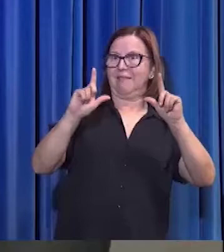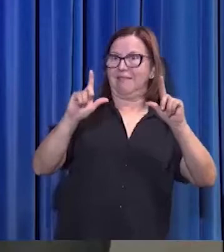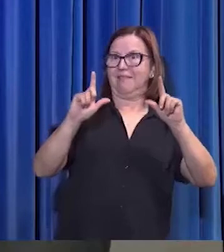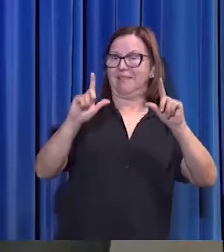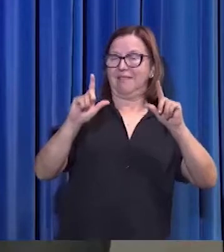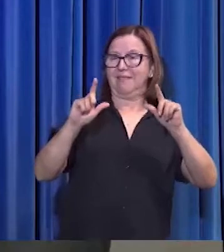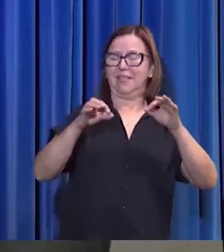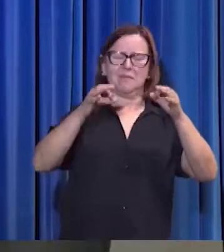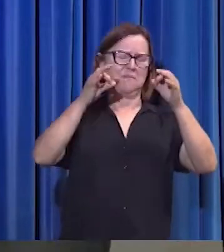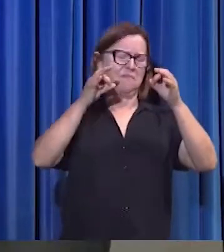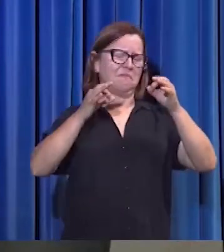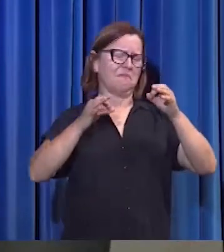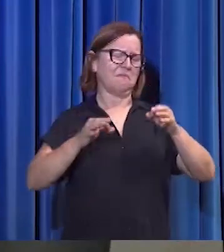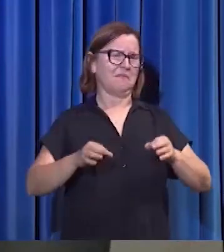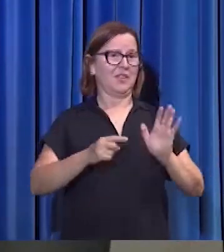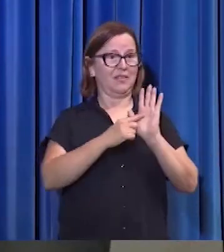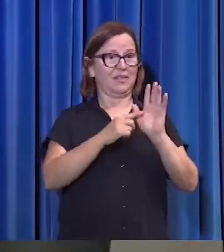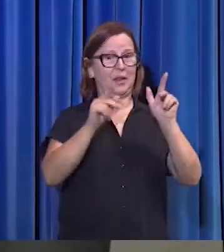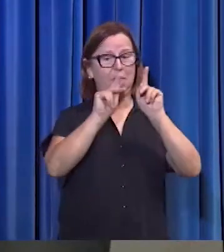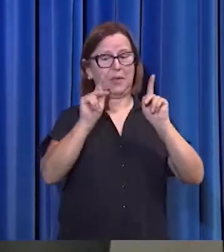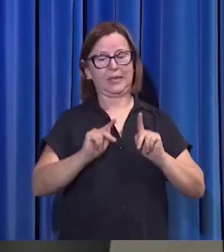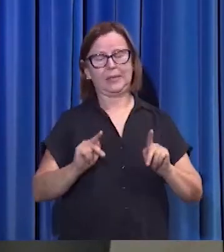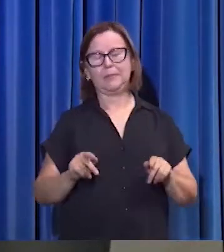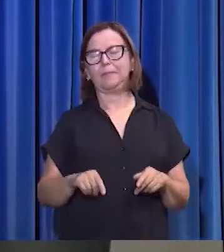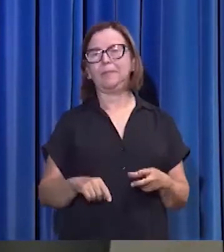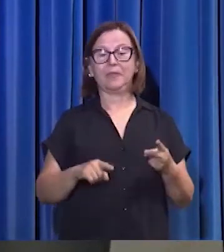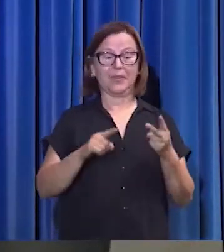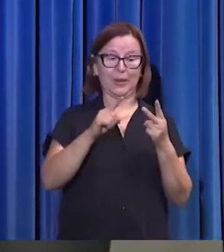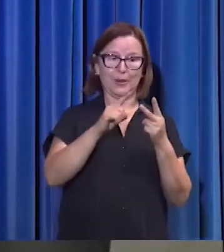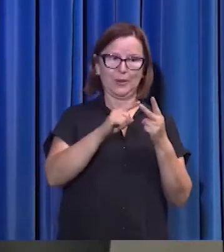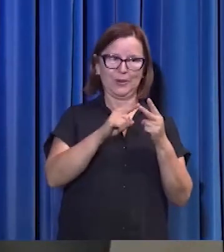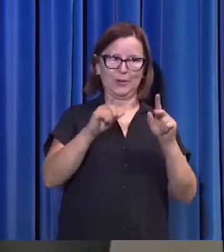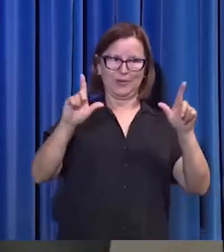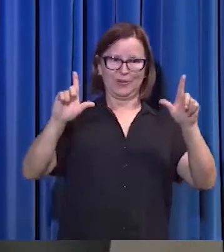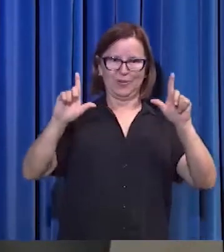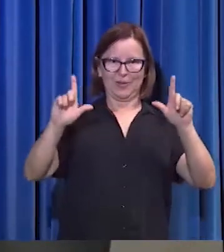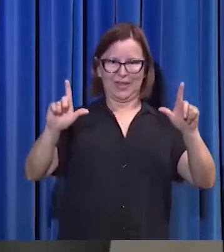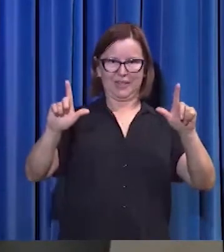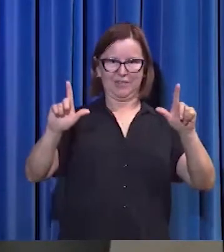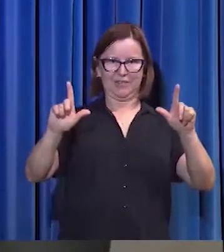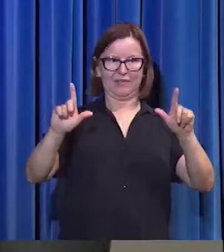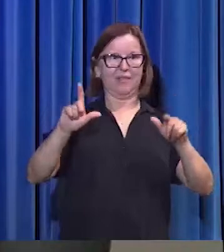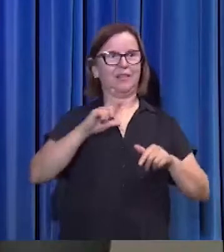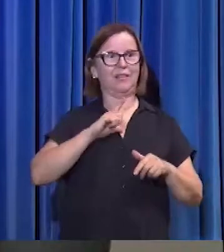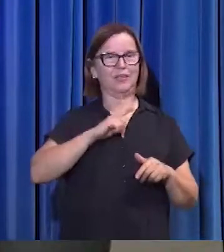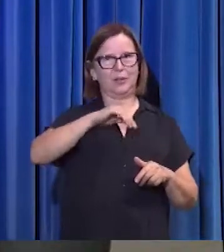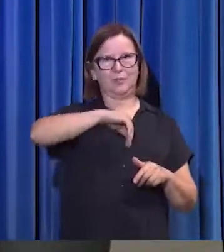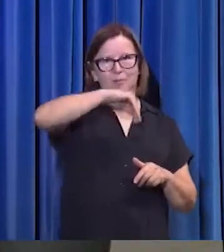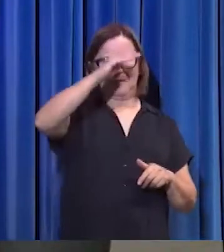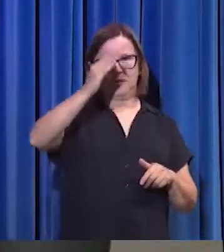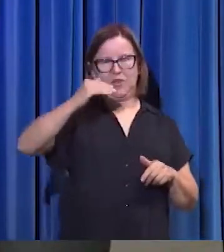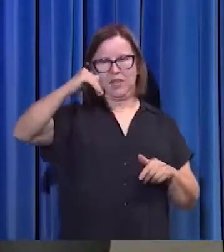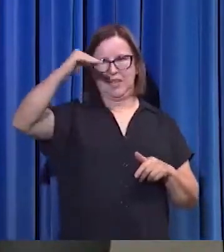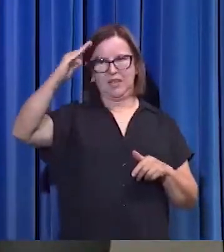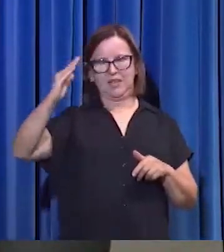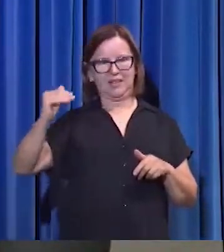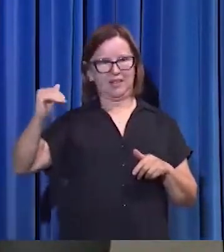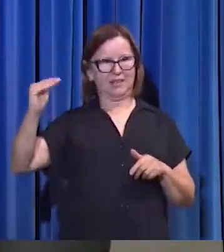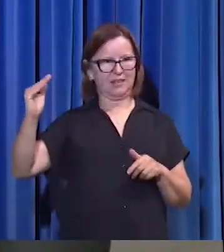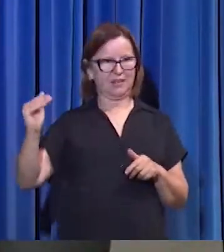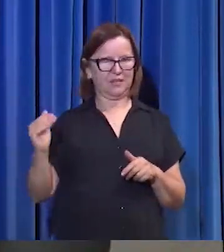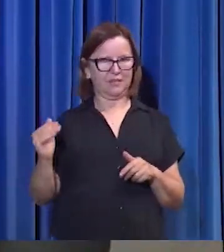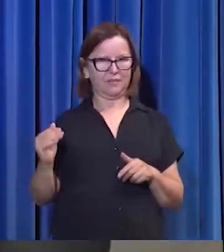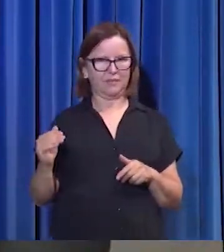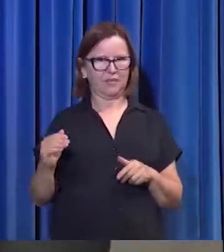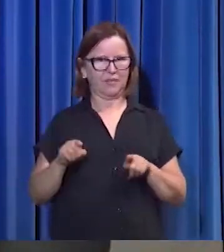paz. O outro quadro também tinha montanhas, mas não eram